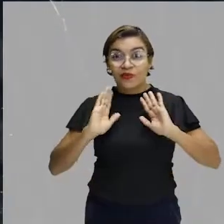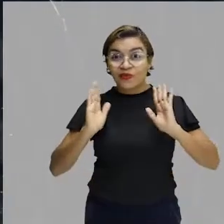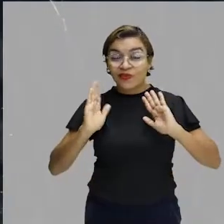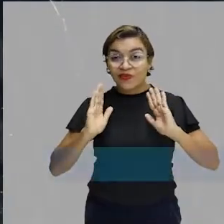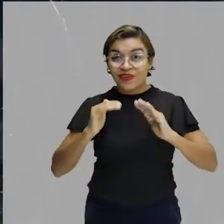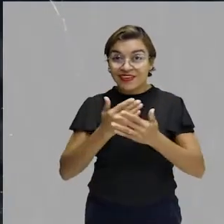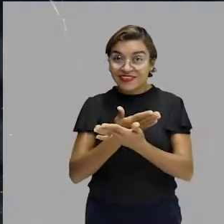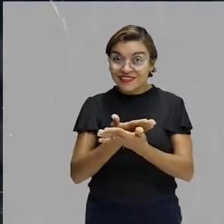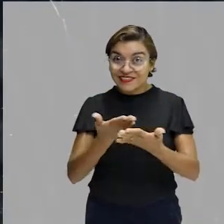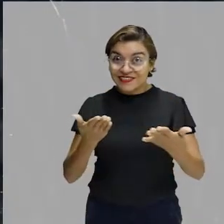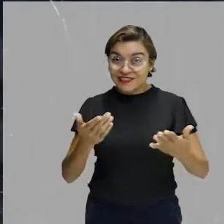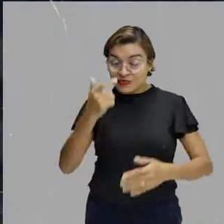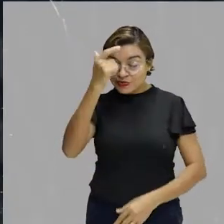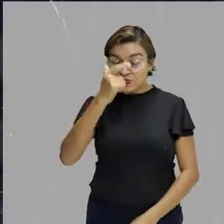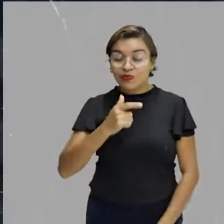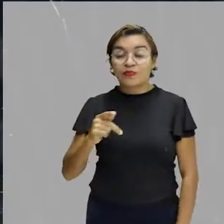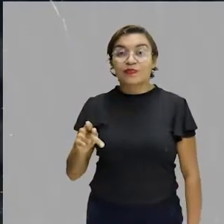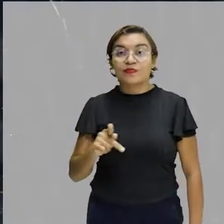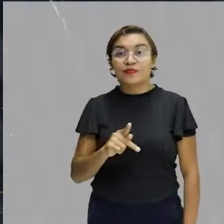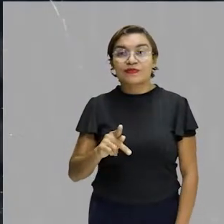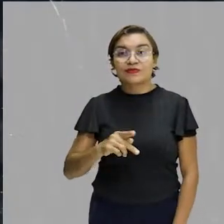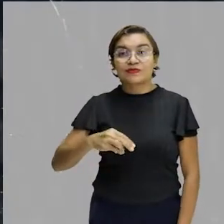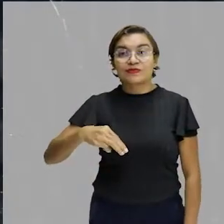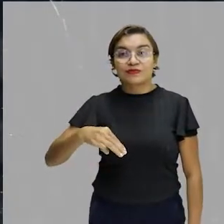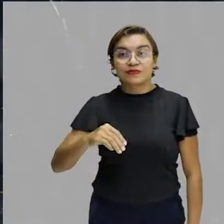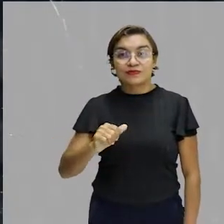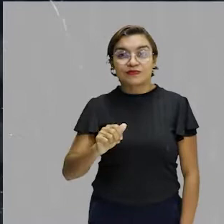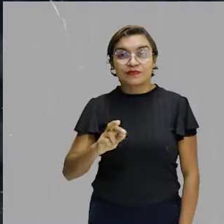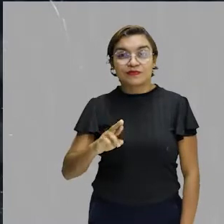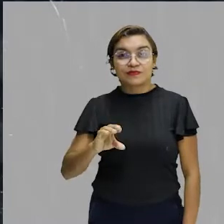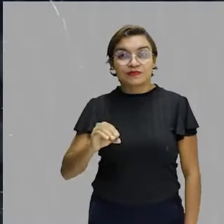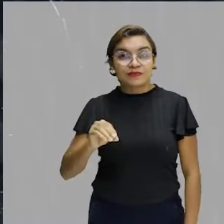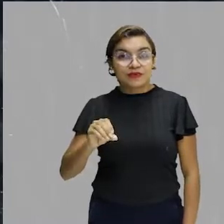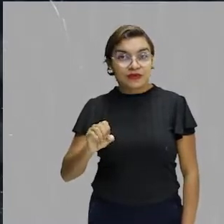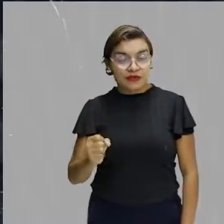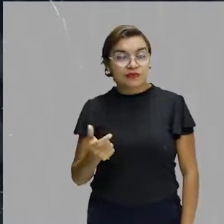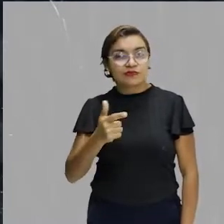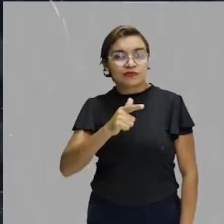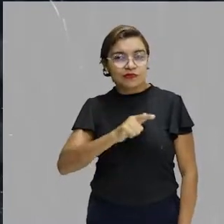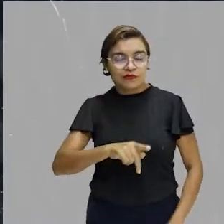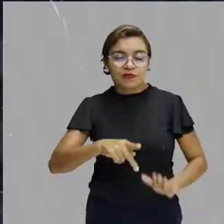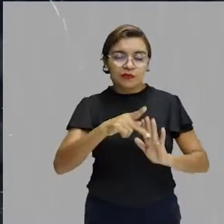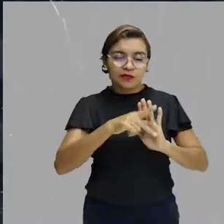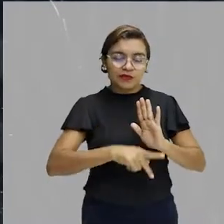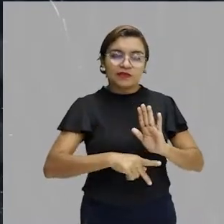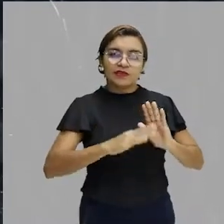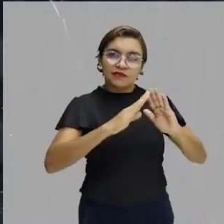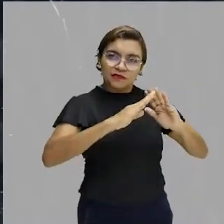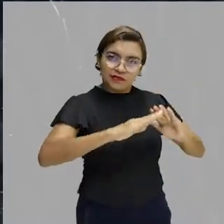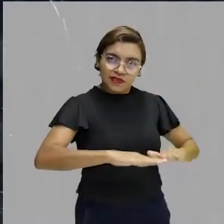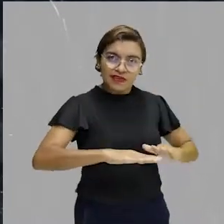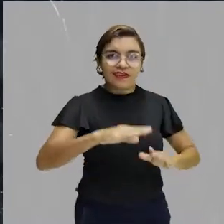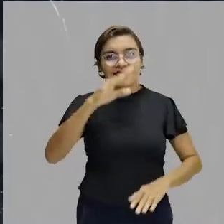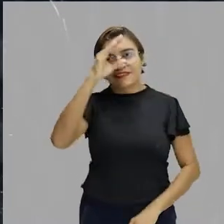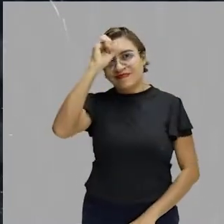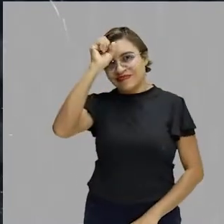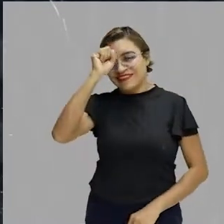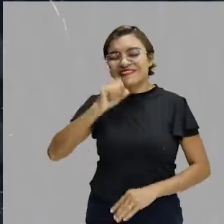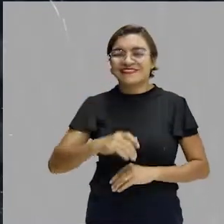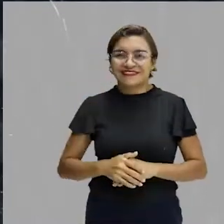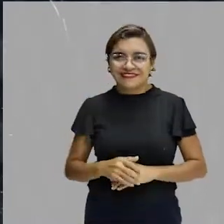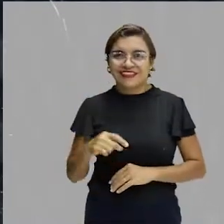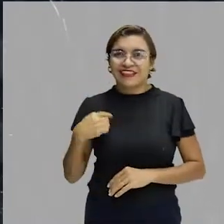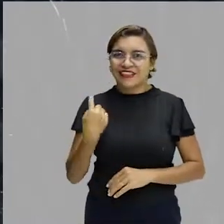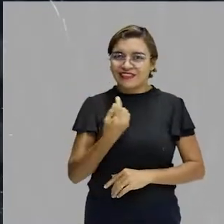Fala, galera bonita! Professor Marcos Cunha na área, com vocês, mais uma vez, o nosso projeto Fiquem em Casa Aprendendo,